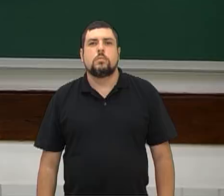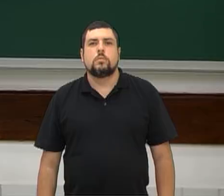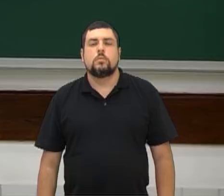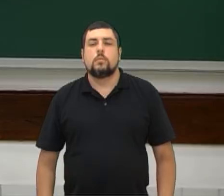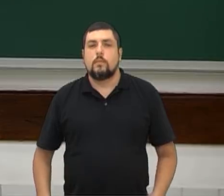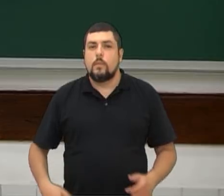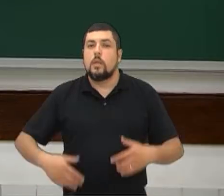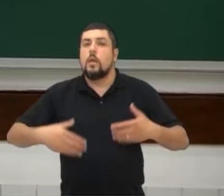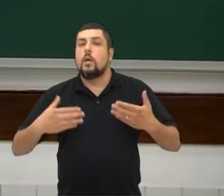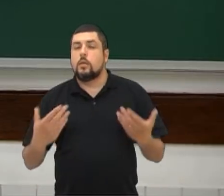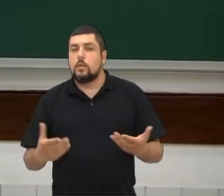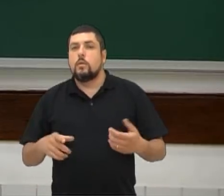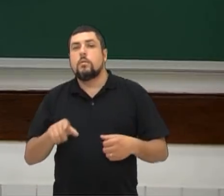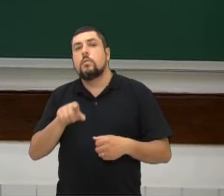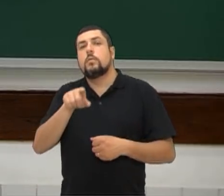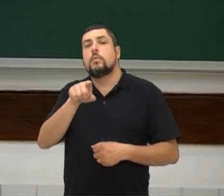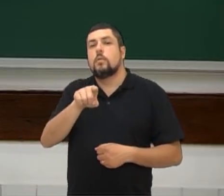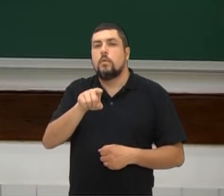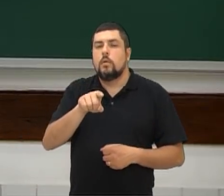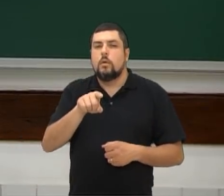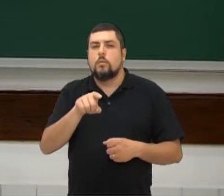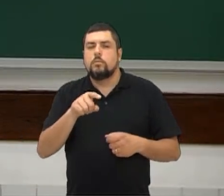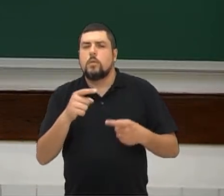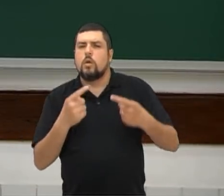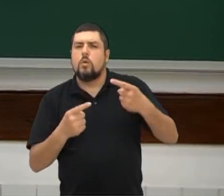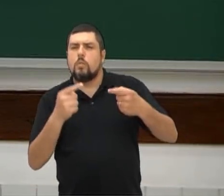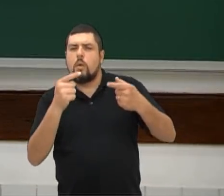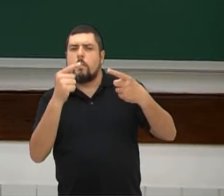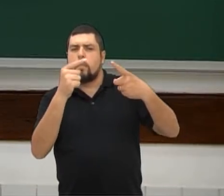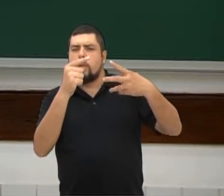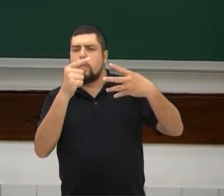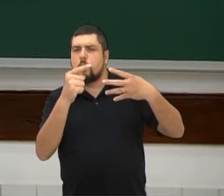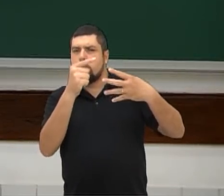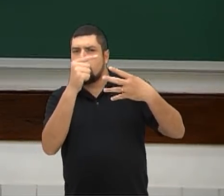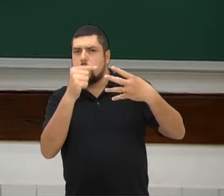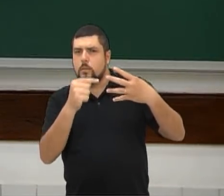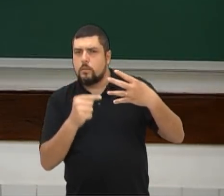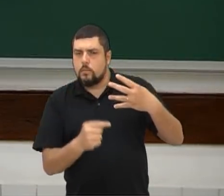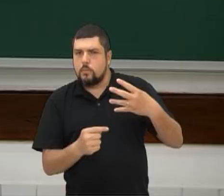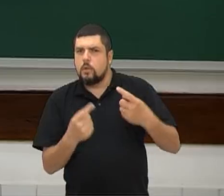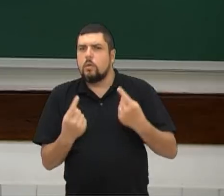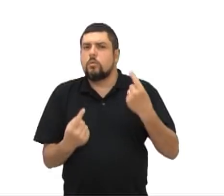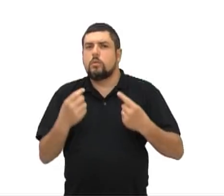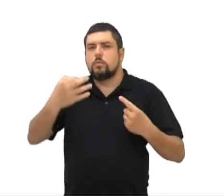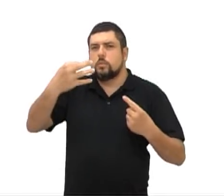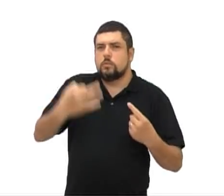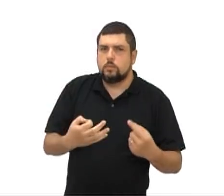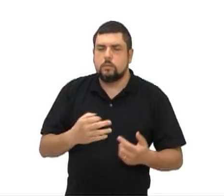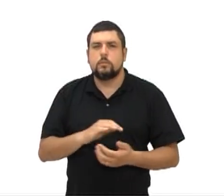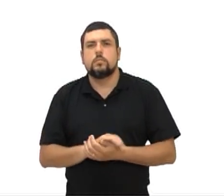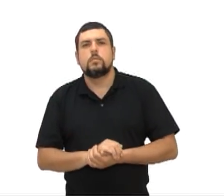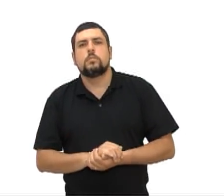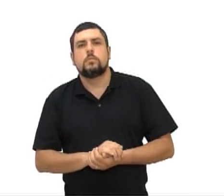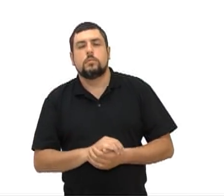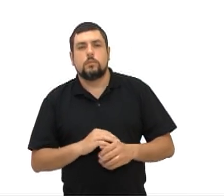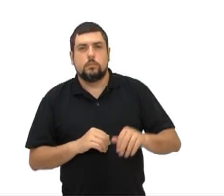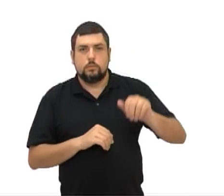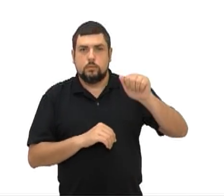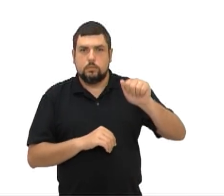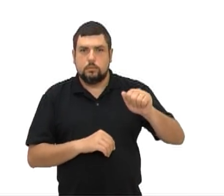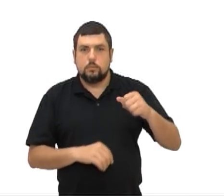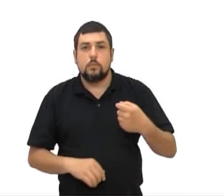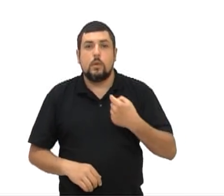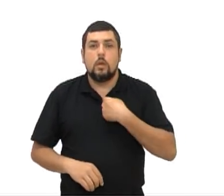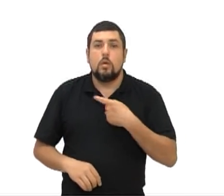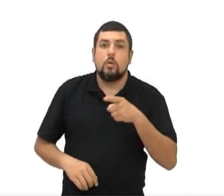Então, encontraram aí quais dessas orações estão em concordância, estão corretas? Olha só. Letra A, eu e